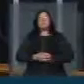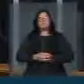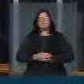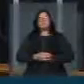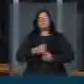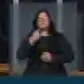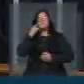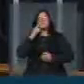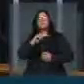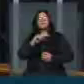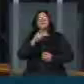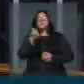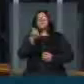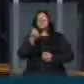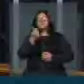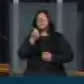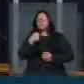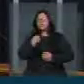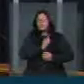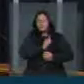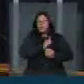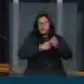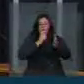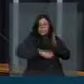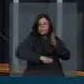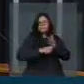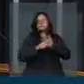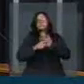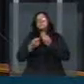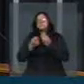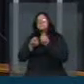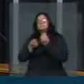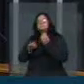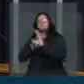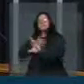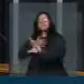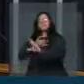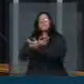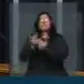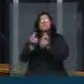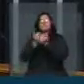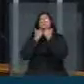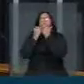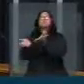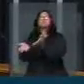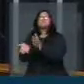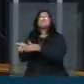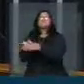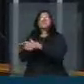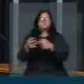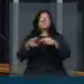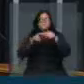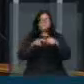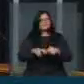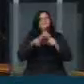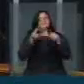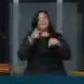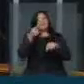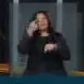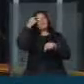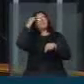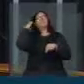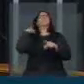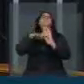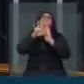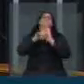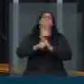dinheiro público não está sendo bem aplicado. Nós temos que ter esse entendimento. Então, juntamente com isso, vem a ideia da corrupção